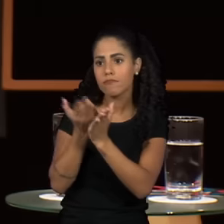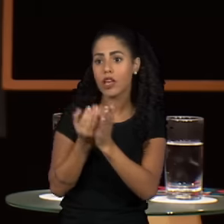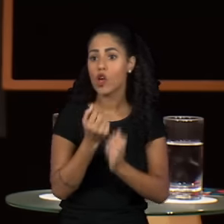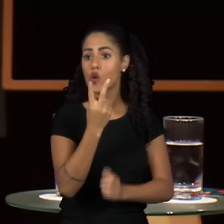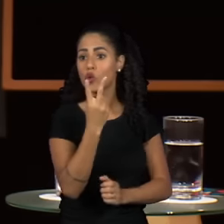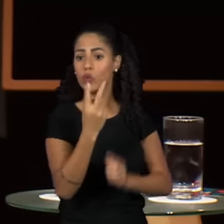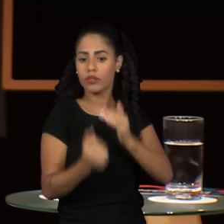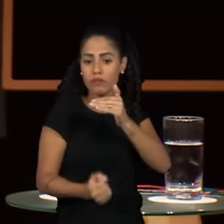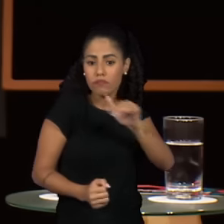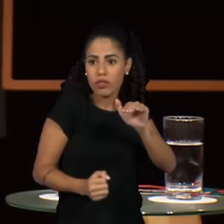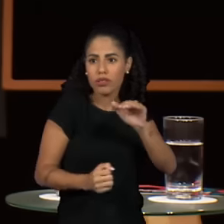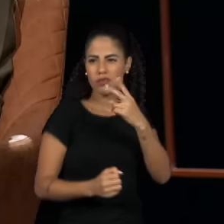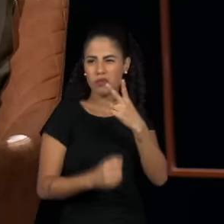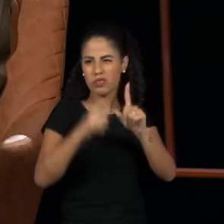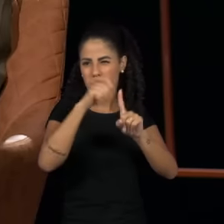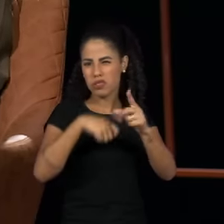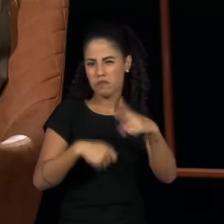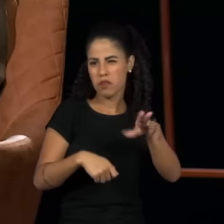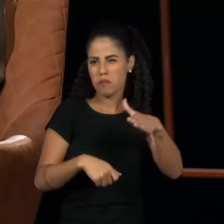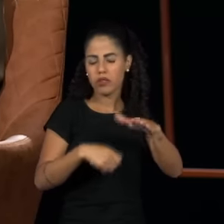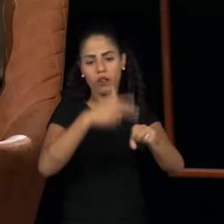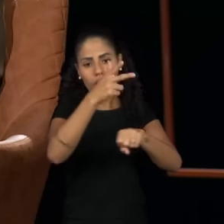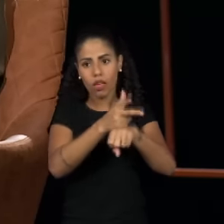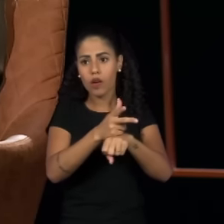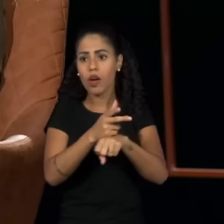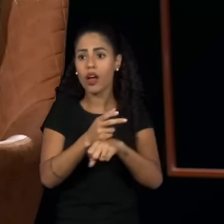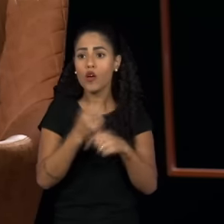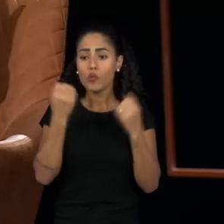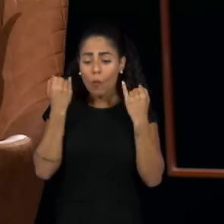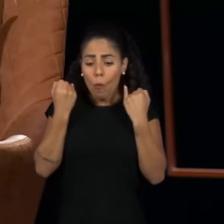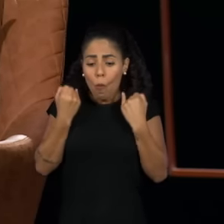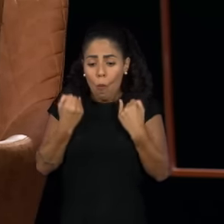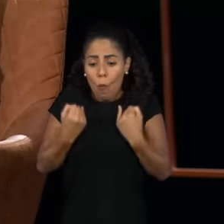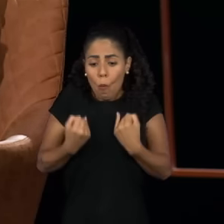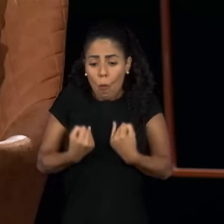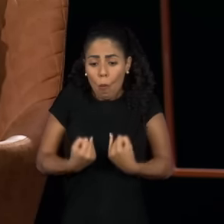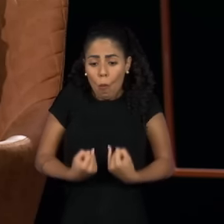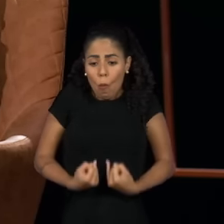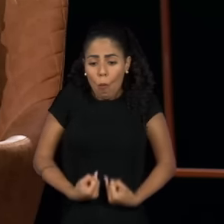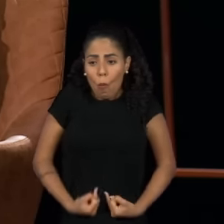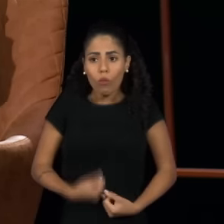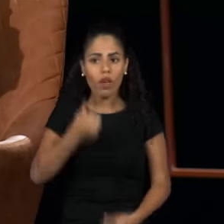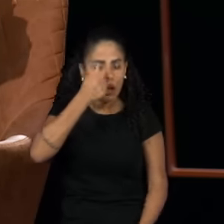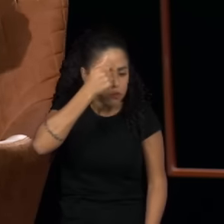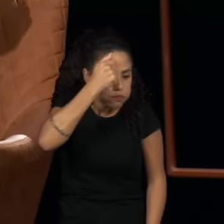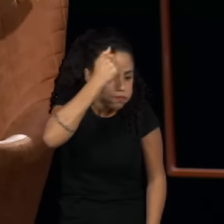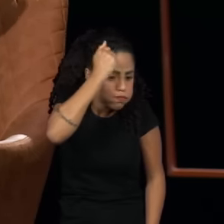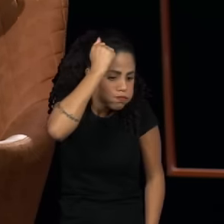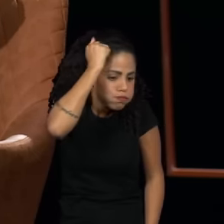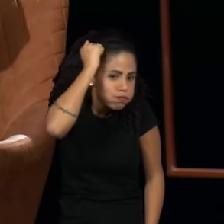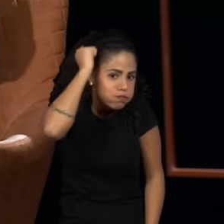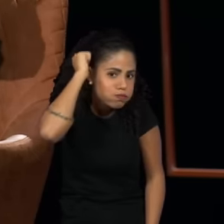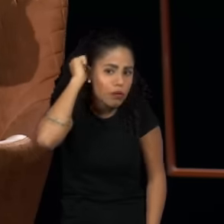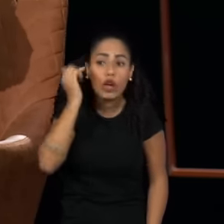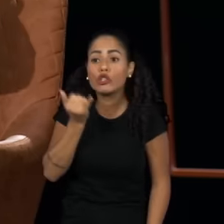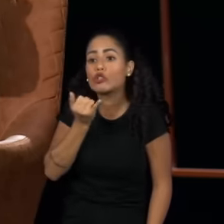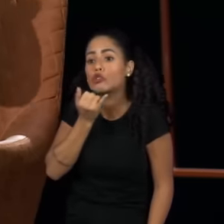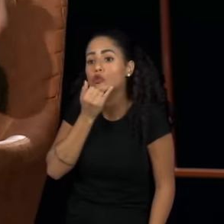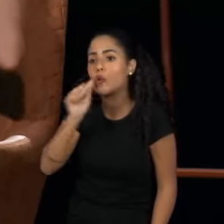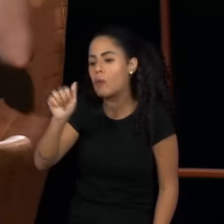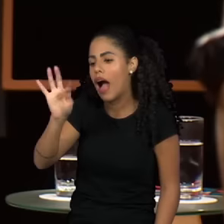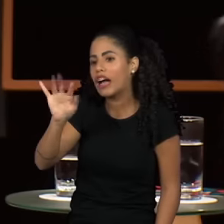filmando. De certa maneira, muito magra, eu já era muito magra, sem cabelo, Perdão, Atílio, mas eu tava